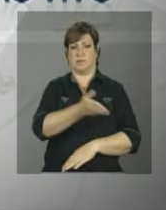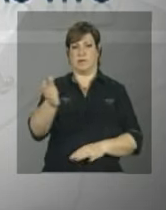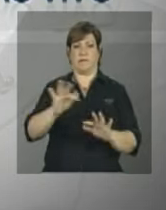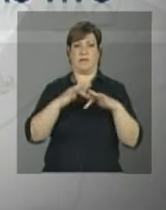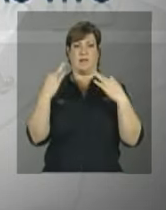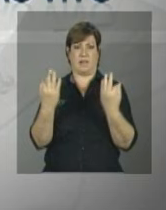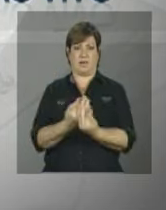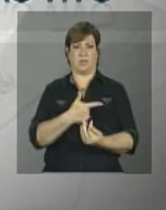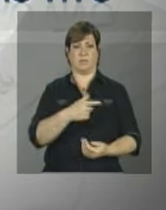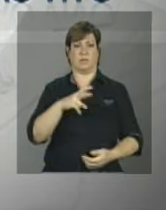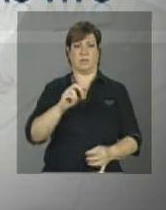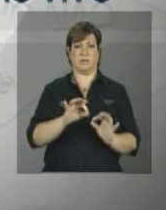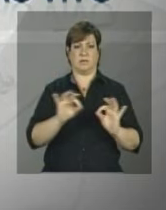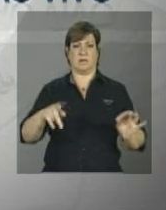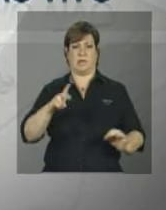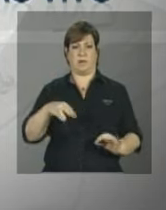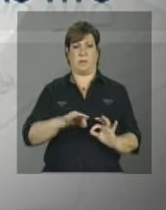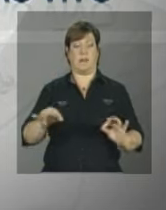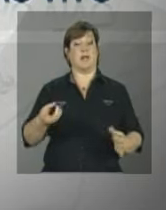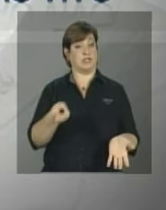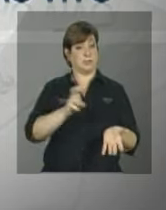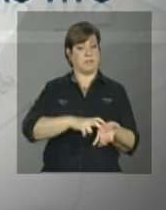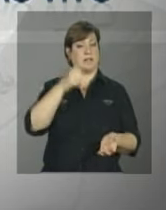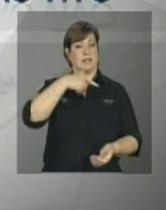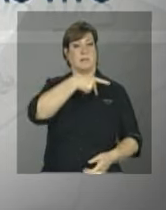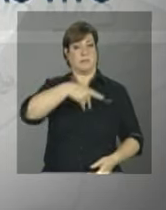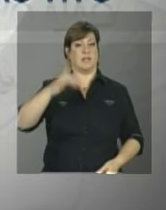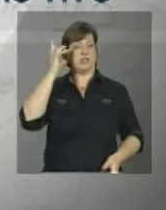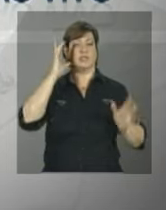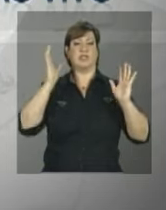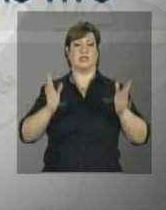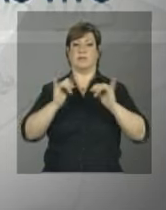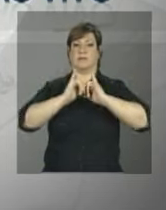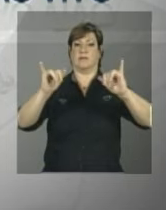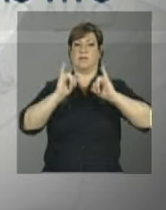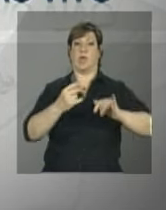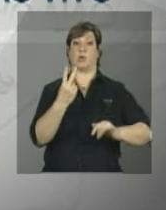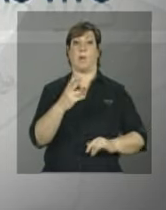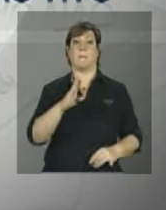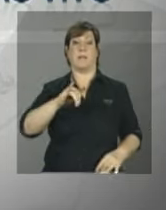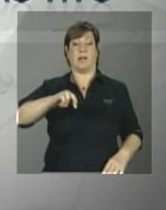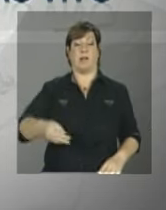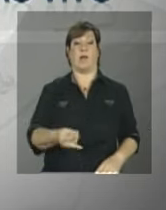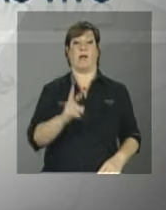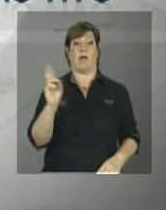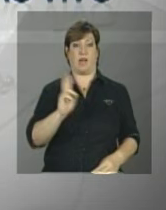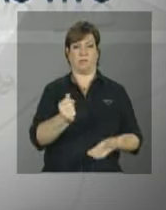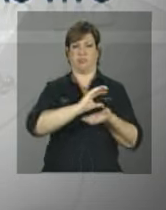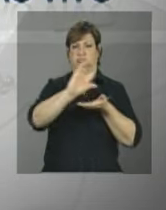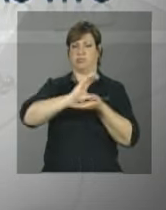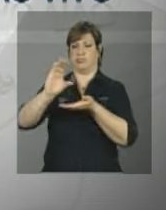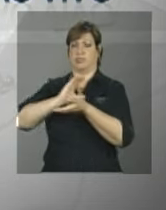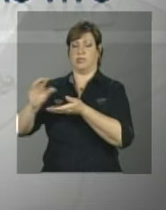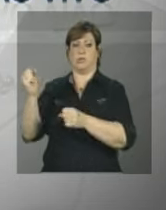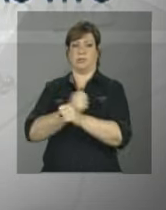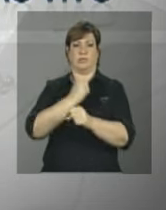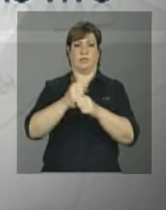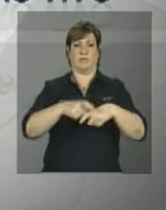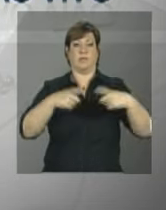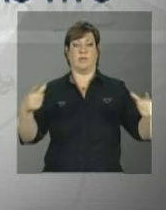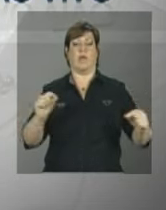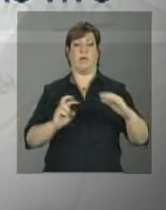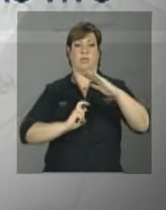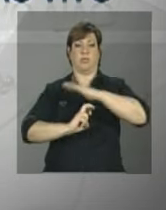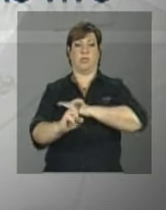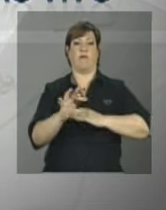250 quilômetros. Pela manhã, a presidenta Dilma anunciou R$ 2 bilhões em investimentos para a ampliação do metrô